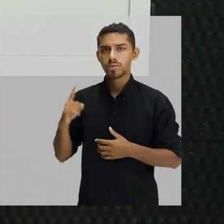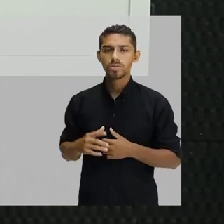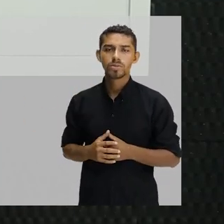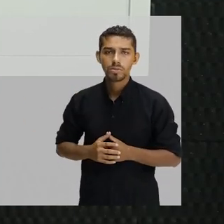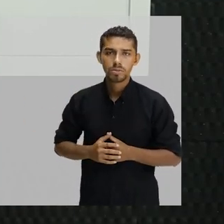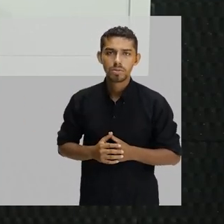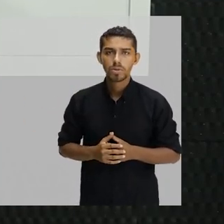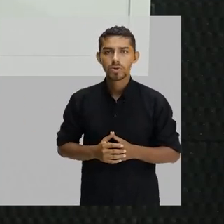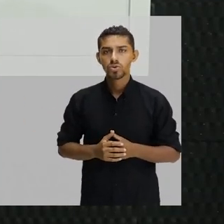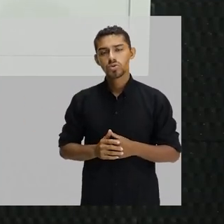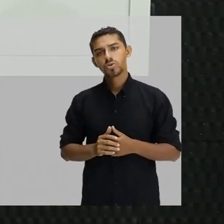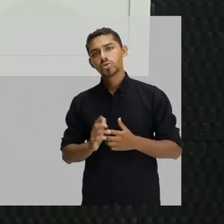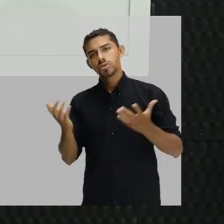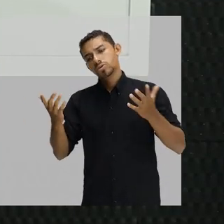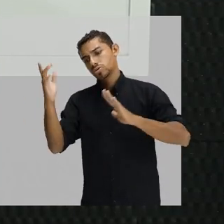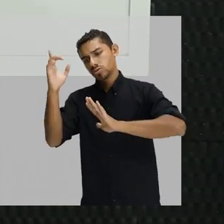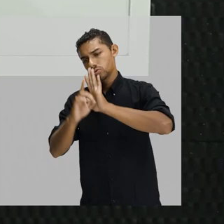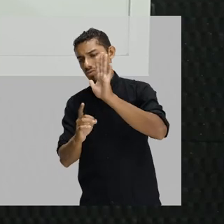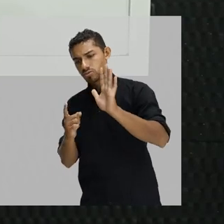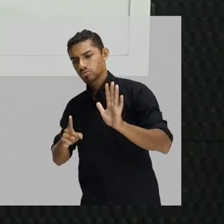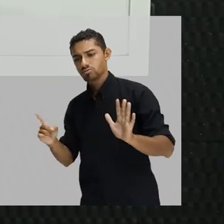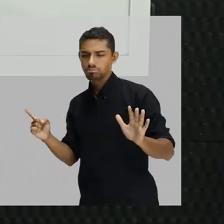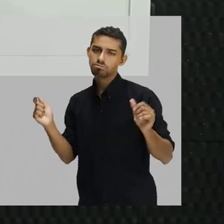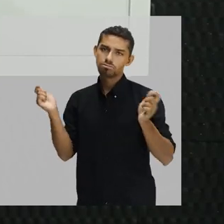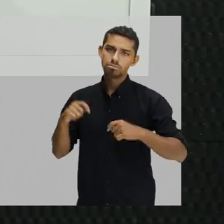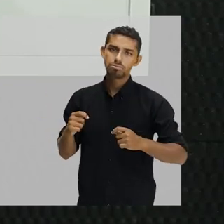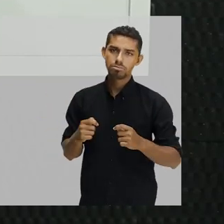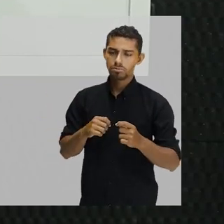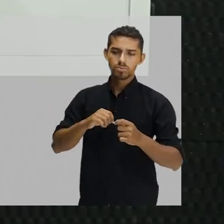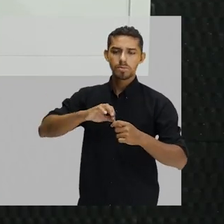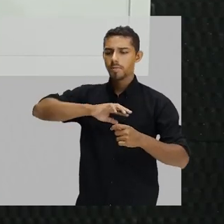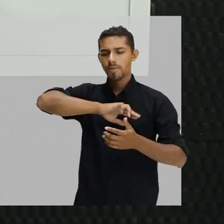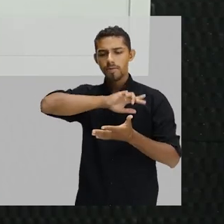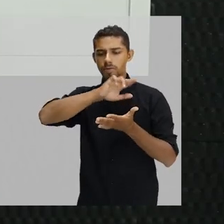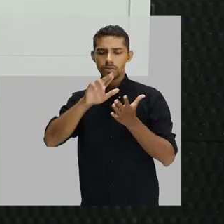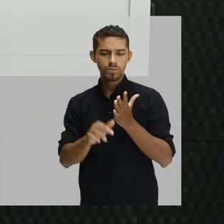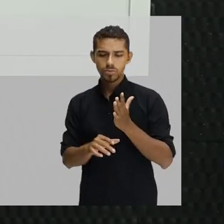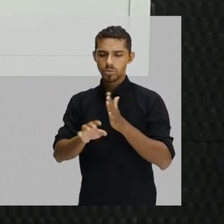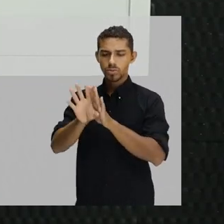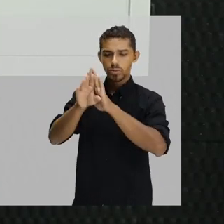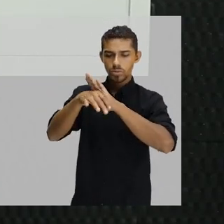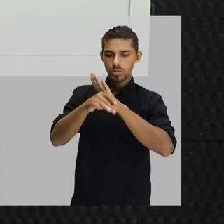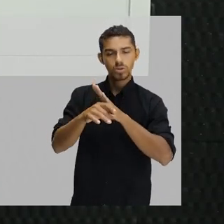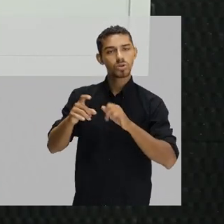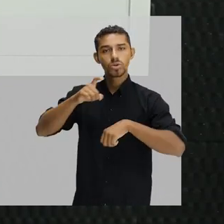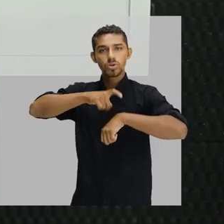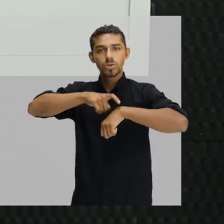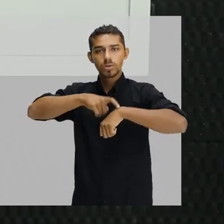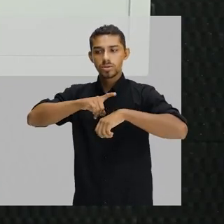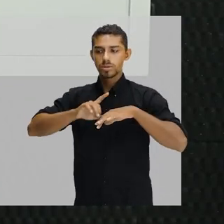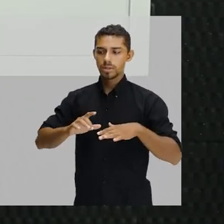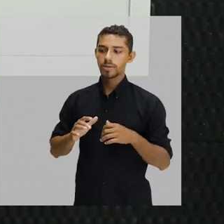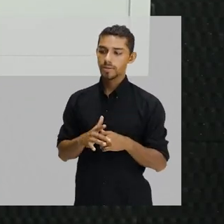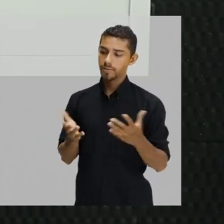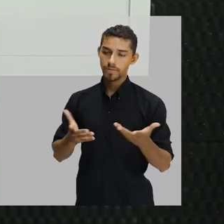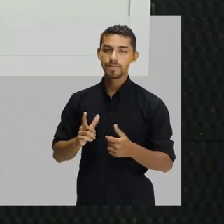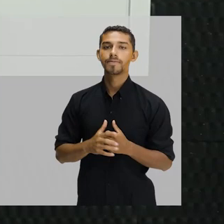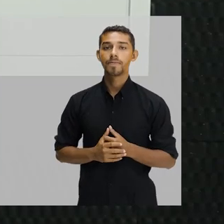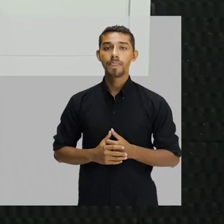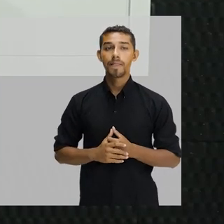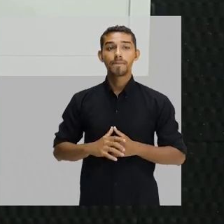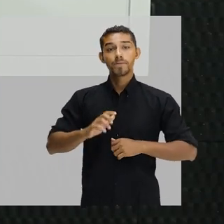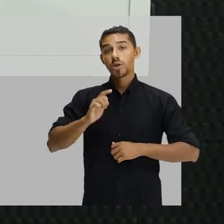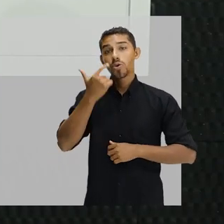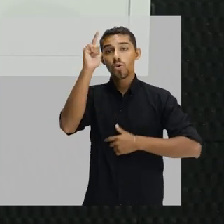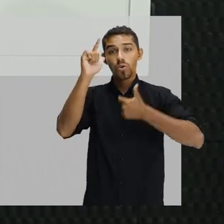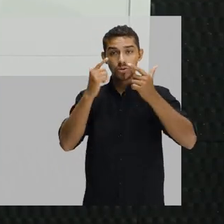Bentham, Stuart Mill, tanto Jeremy Bentham como Stuart Mill, trazendo vários conceitos, mas o tempo não é favorável agora.